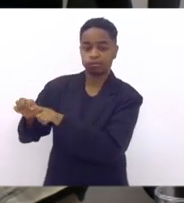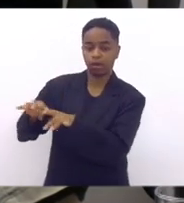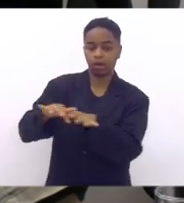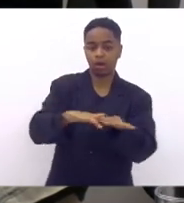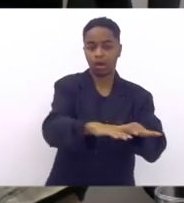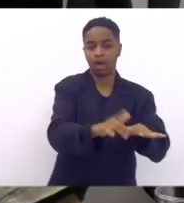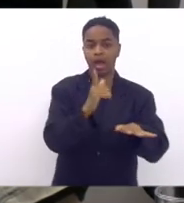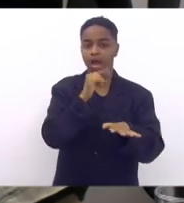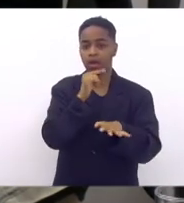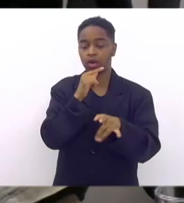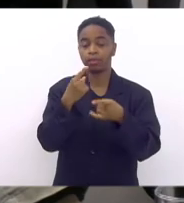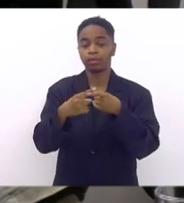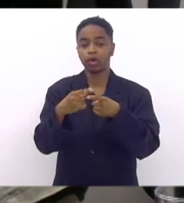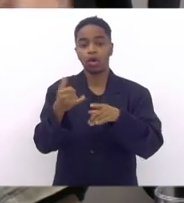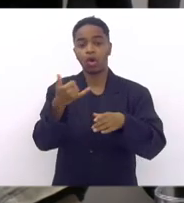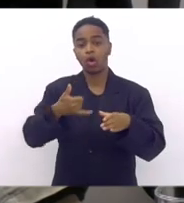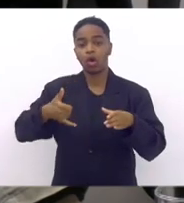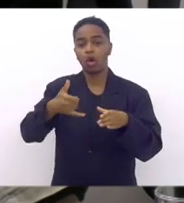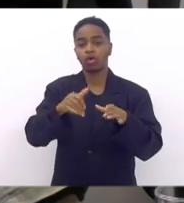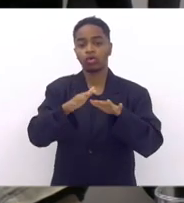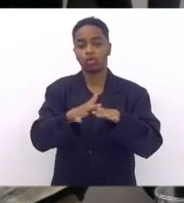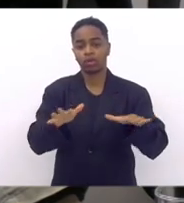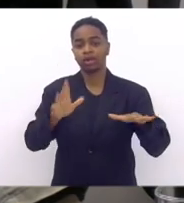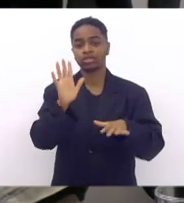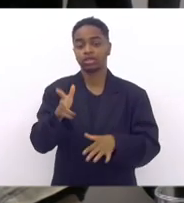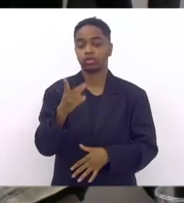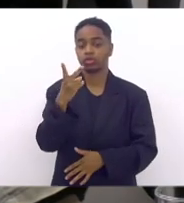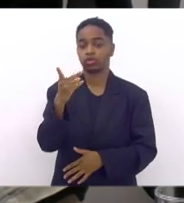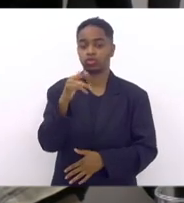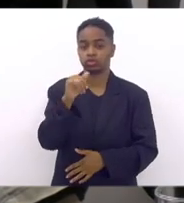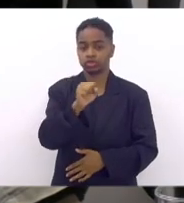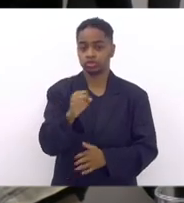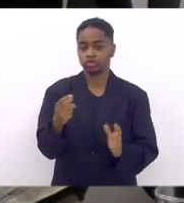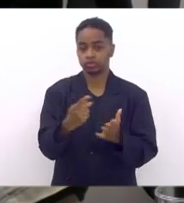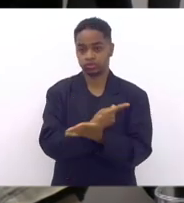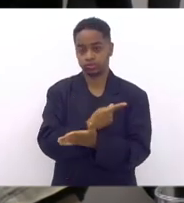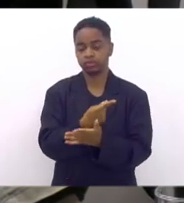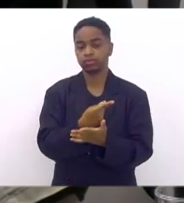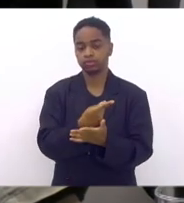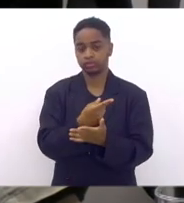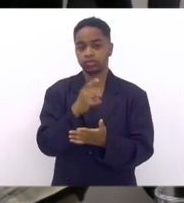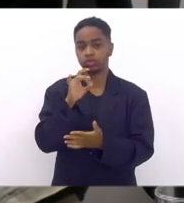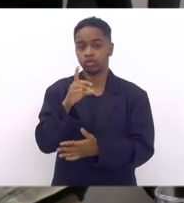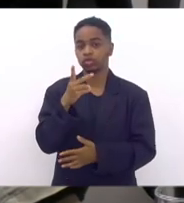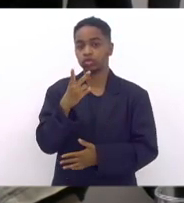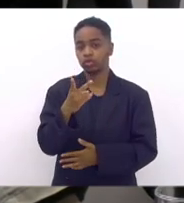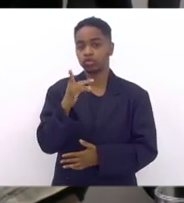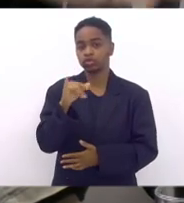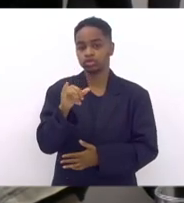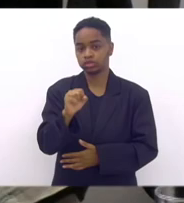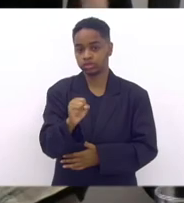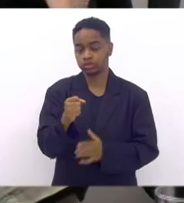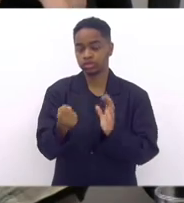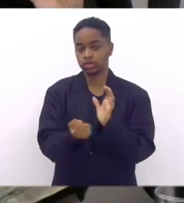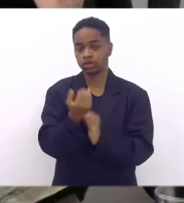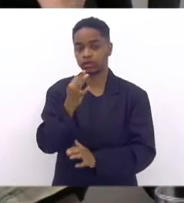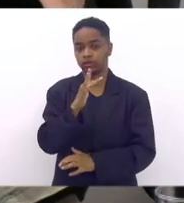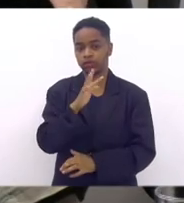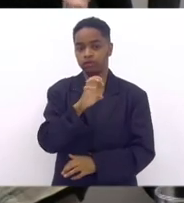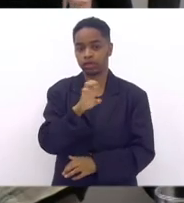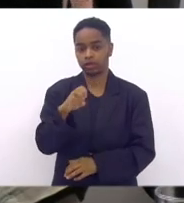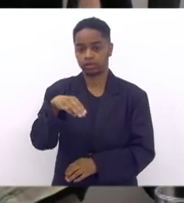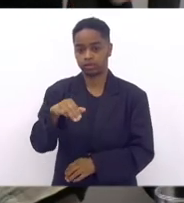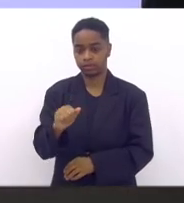óleo no mar já há dois dias né Isso foi um os grandes incidentes dois dias apenas de recém-criada feema ao próximo por